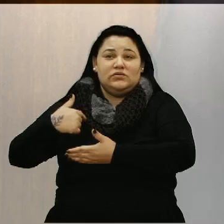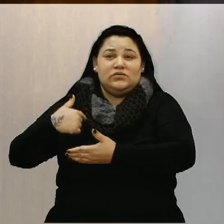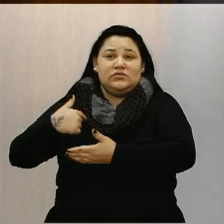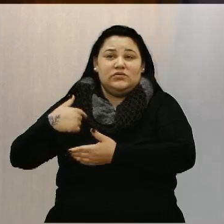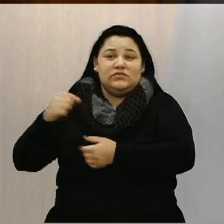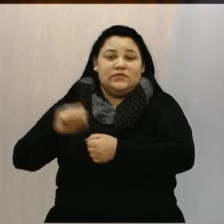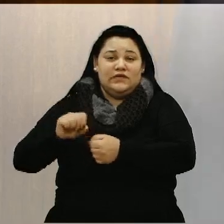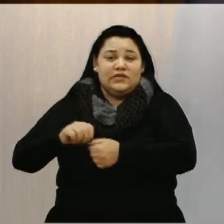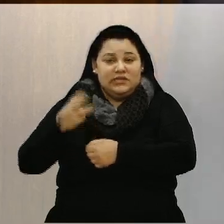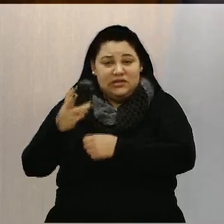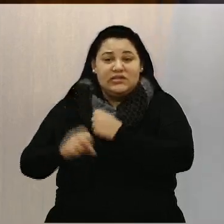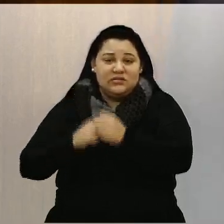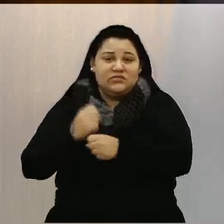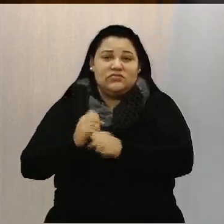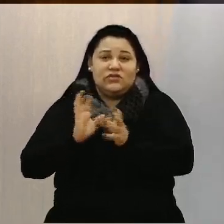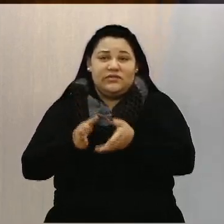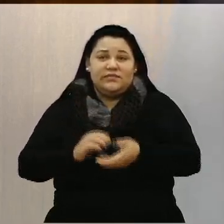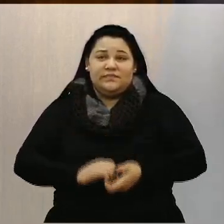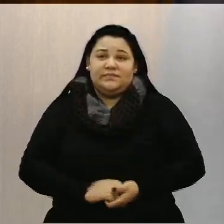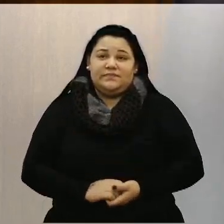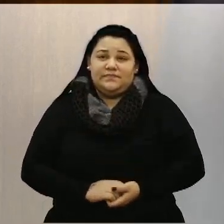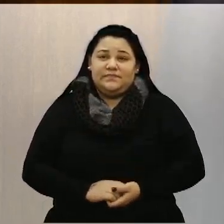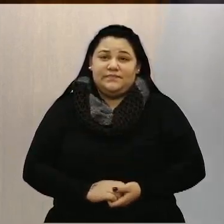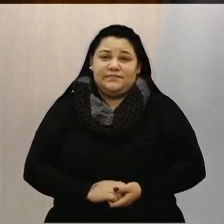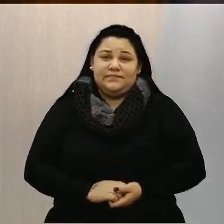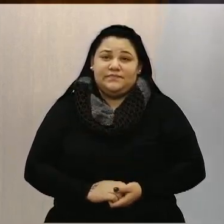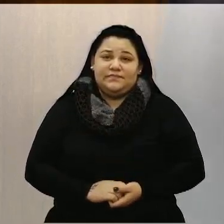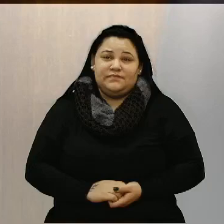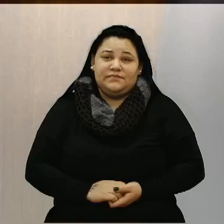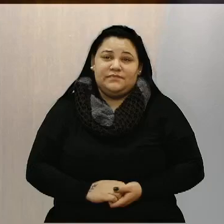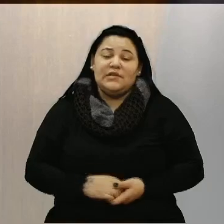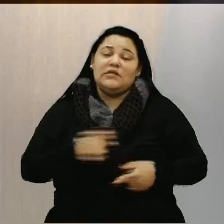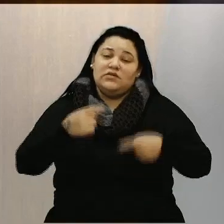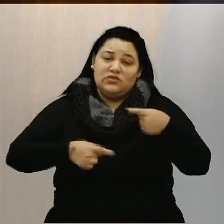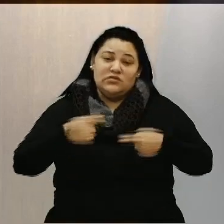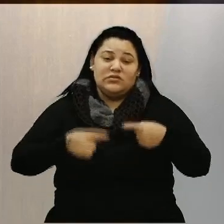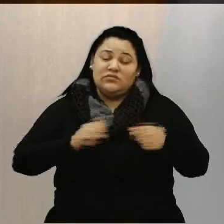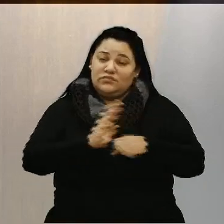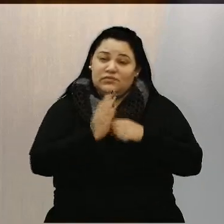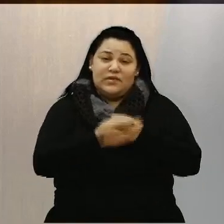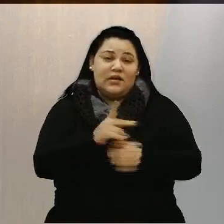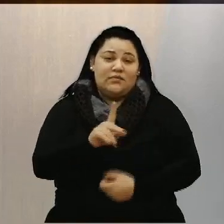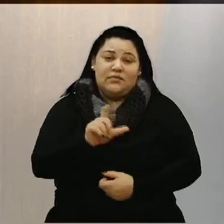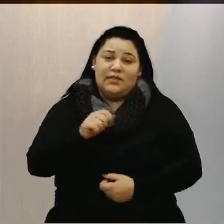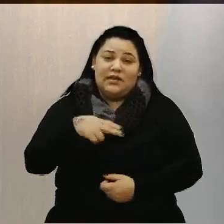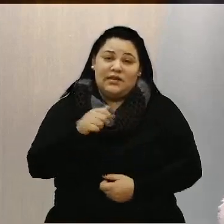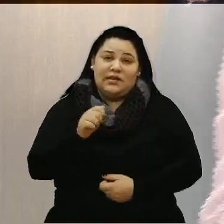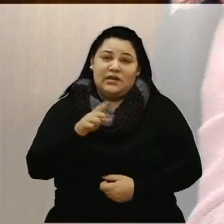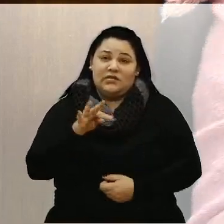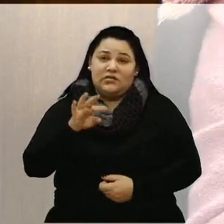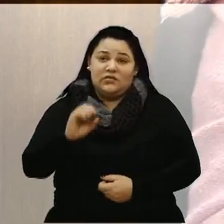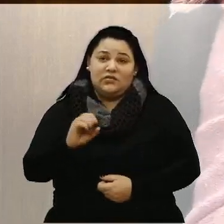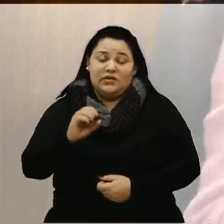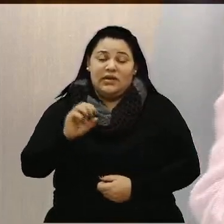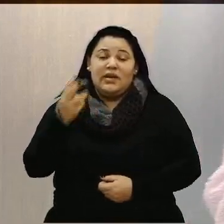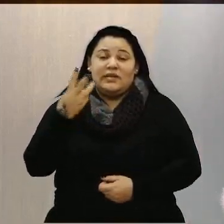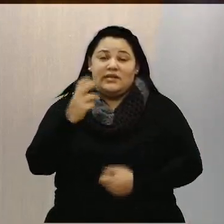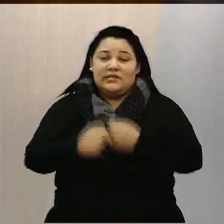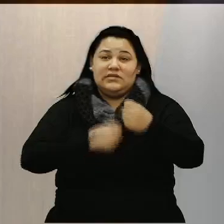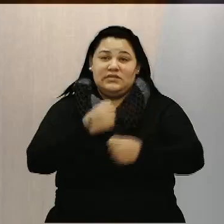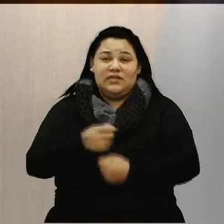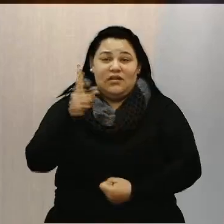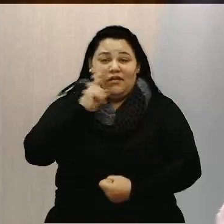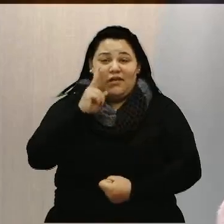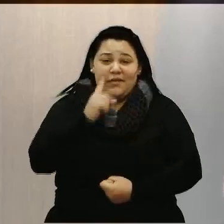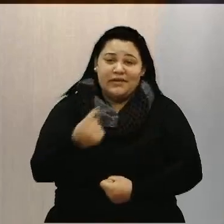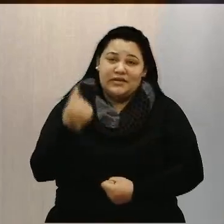fez 3 anos, né? E por essa discussão aí do Planalto. E 3 anos, eu lembro que naquela época eu já